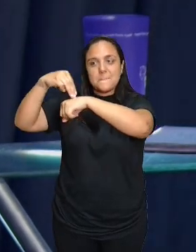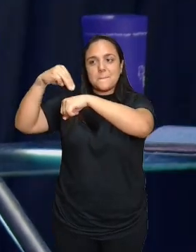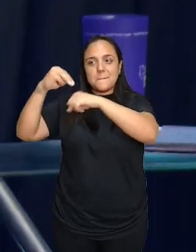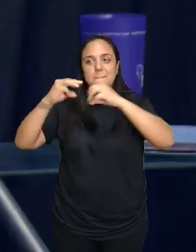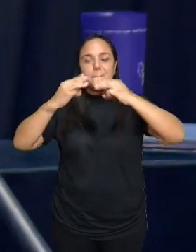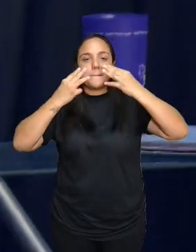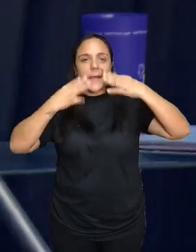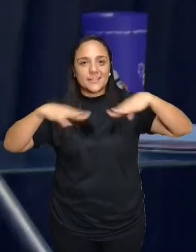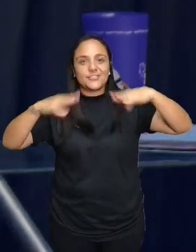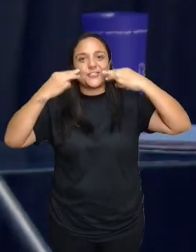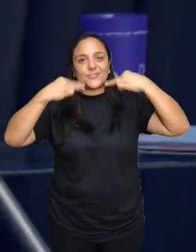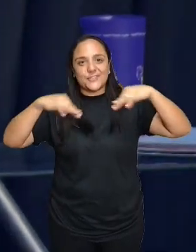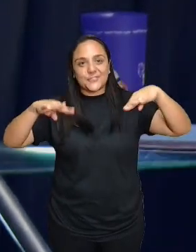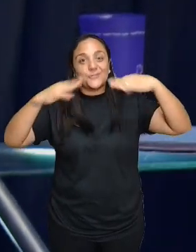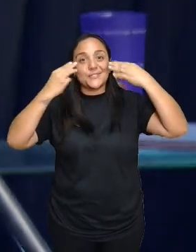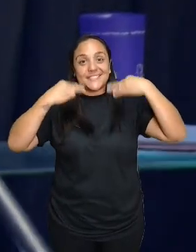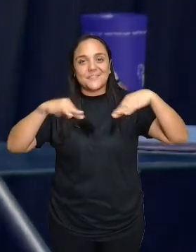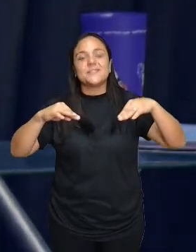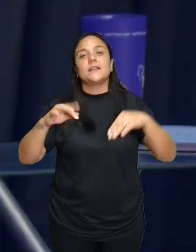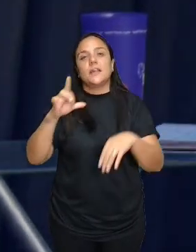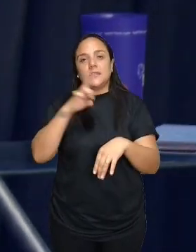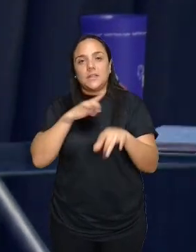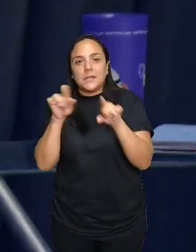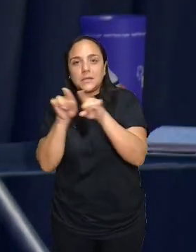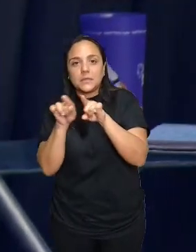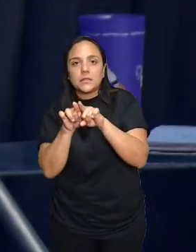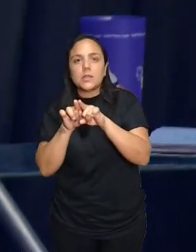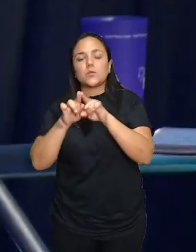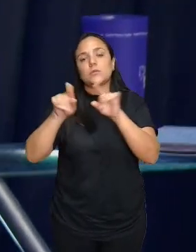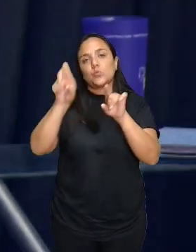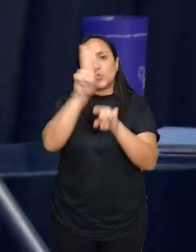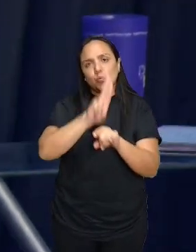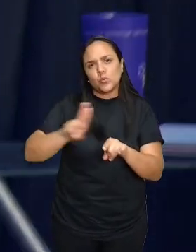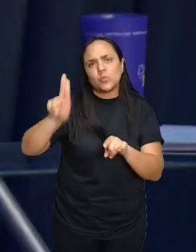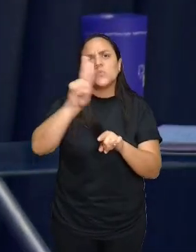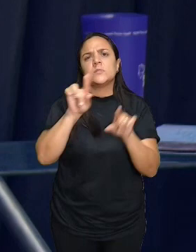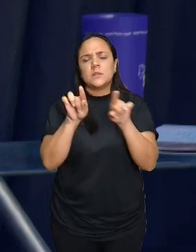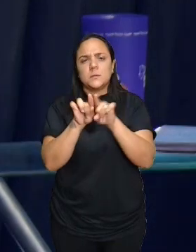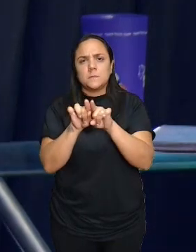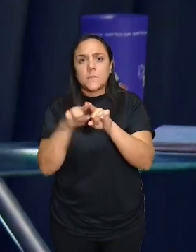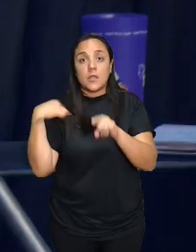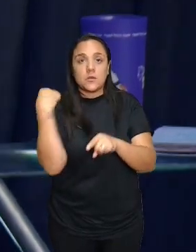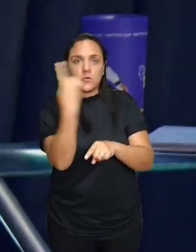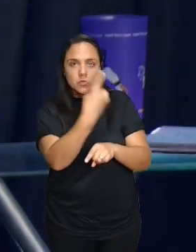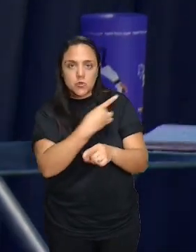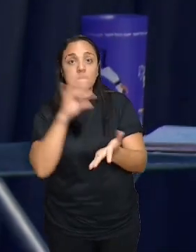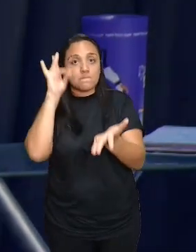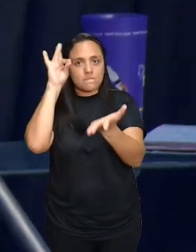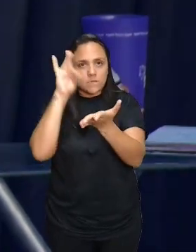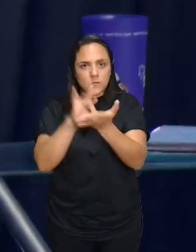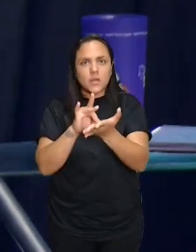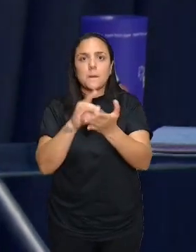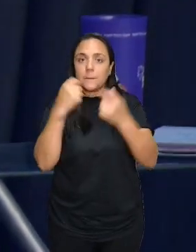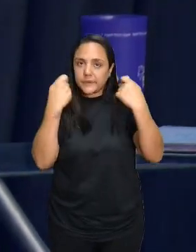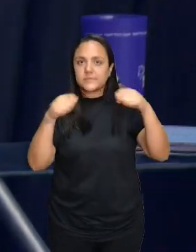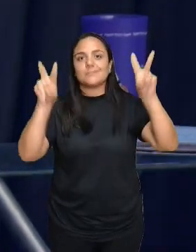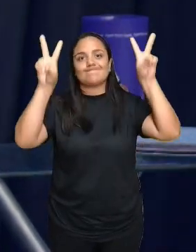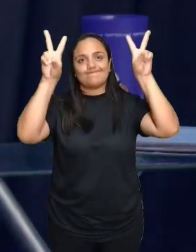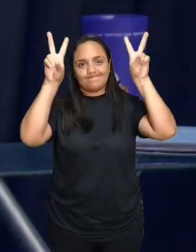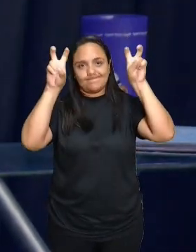com especialização em marketing digital e mídias digitais. E a gente realmente tem que falar sobre